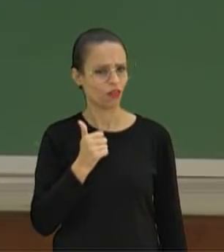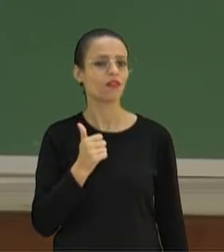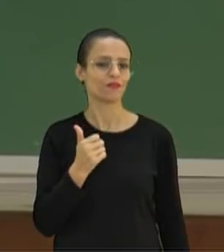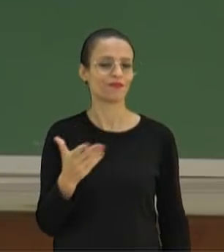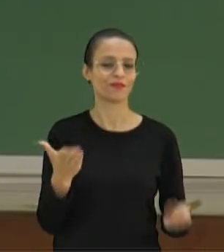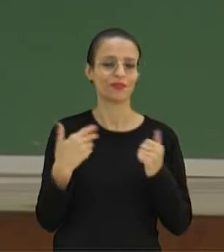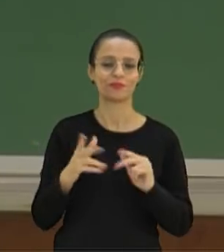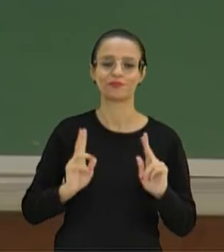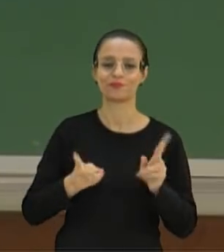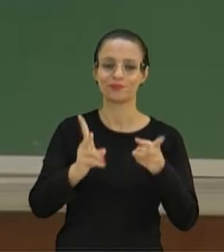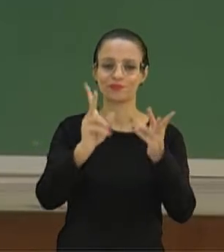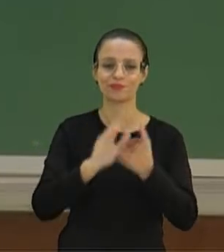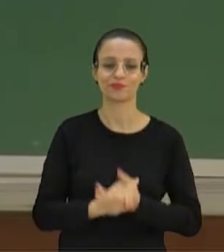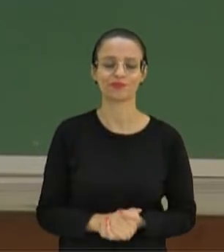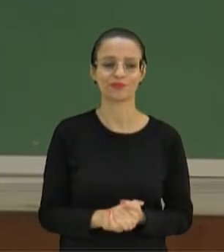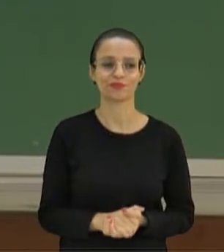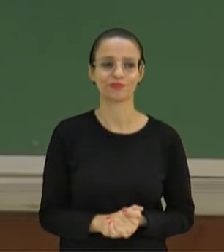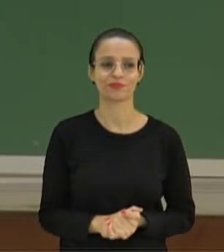Vamos continuar então?